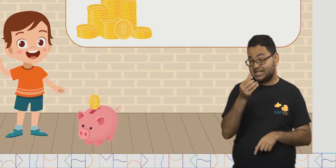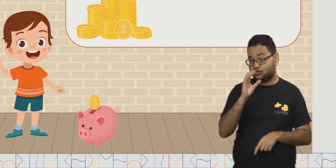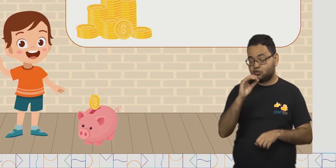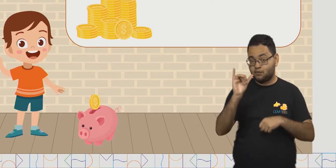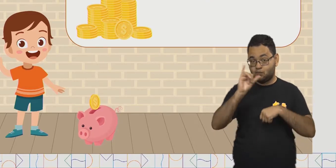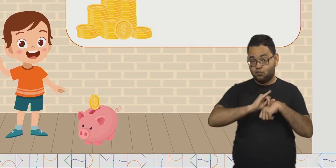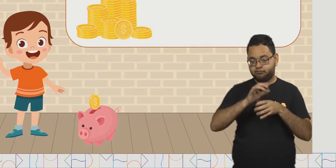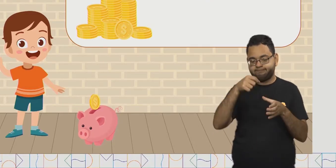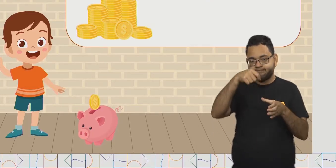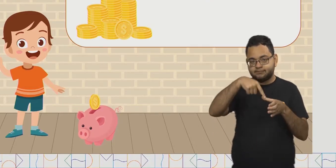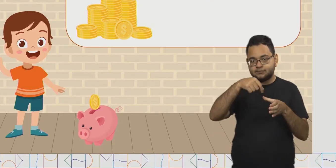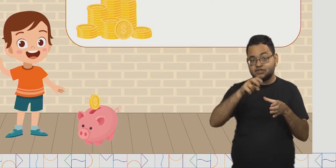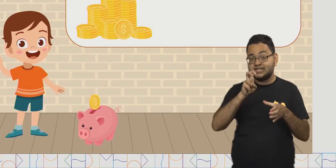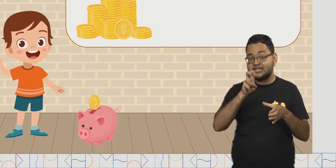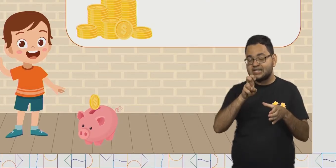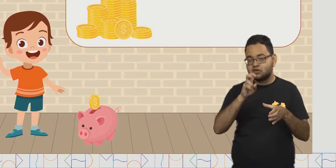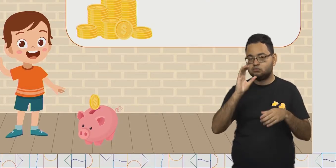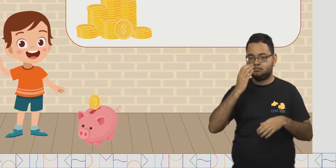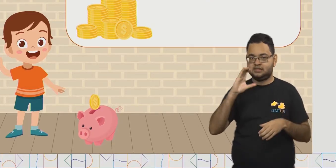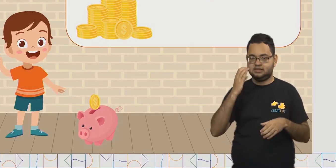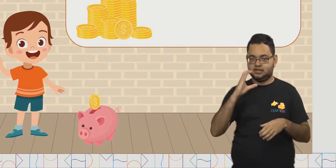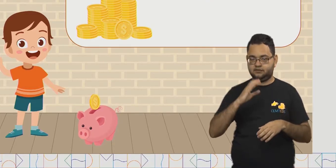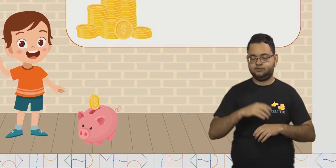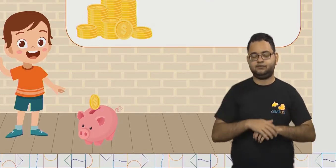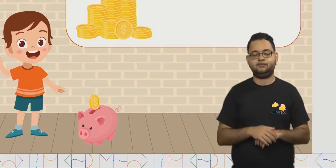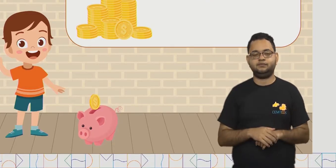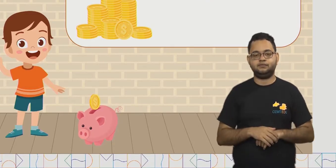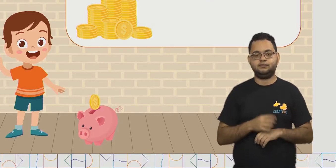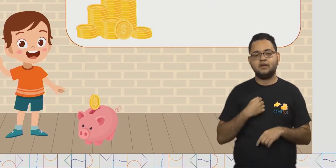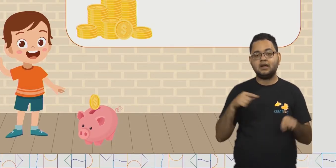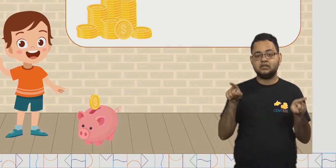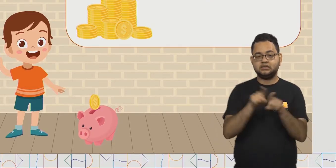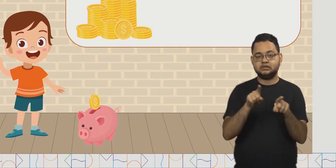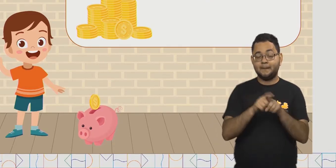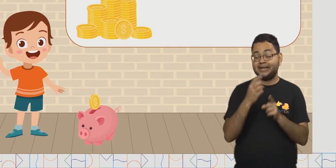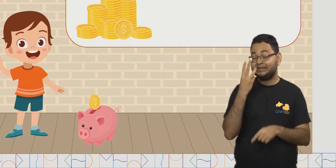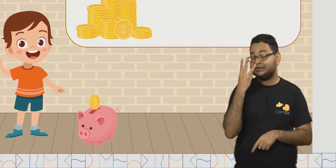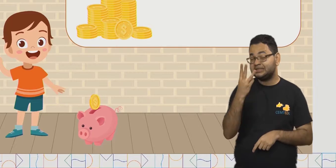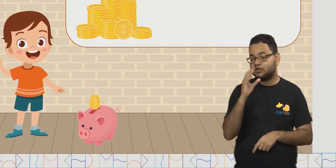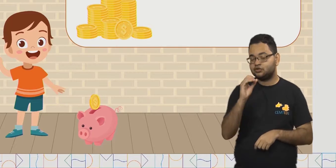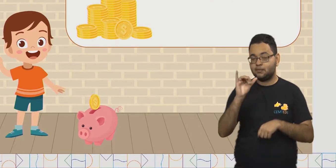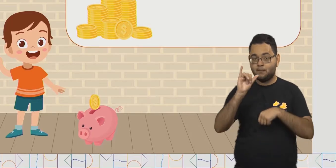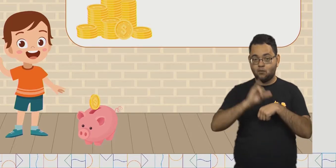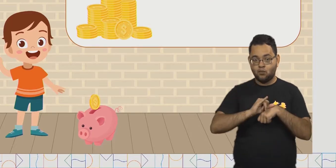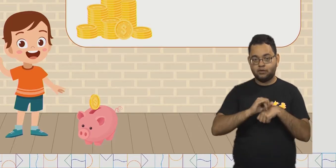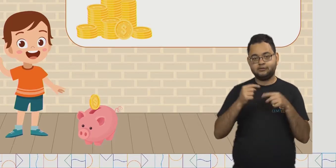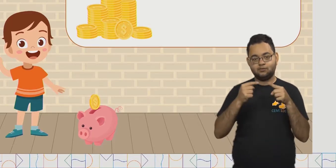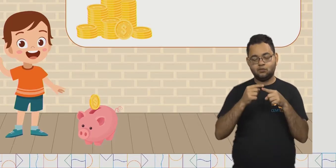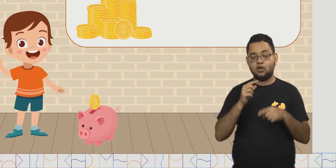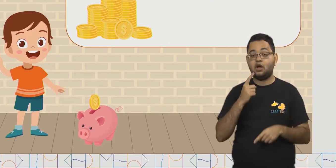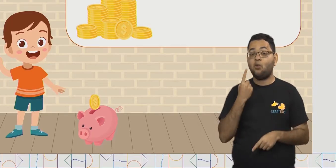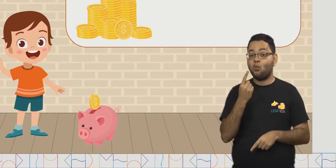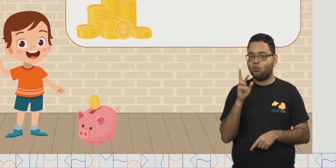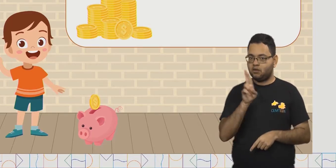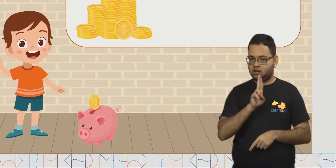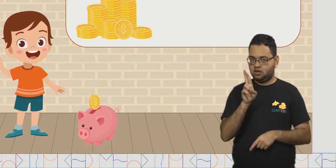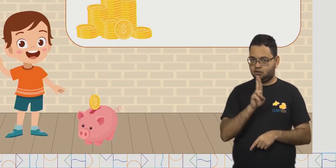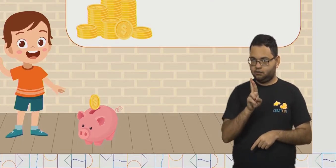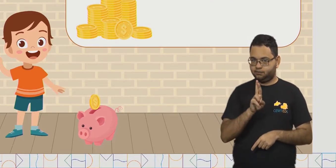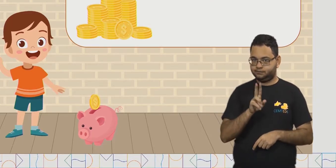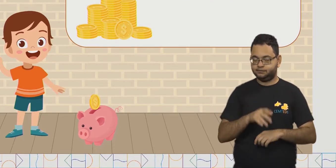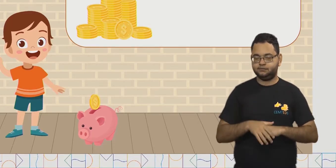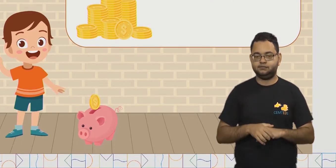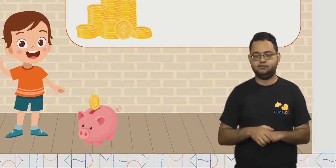também seis moedas de cinco centavos e três moedas de um